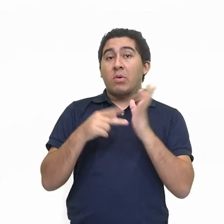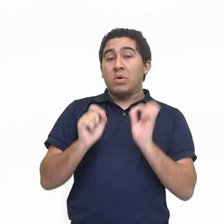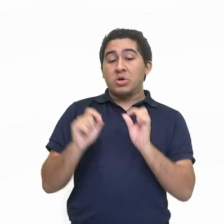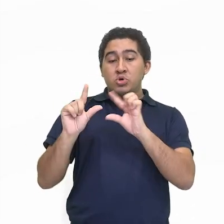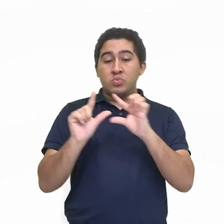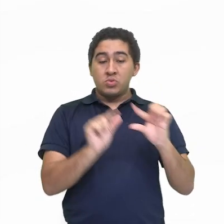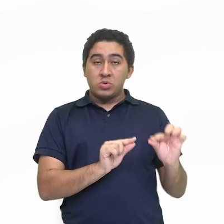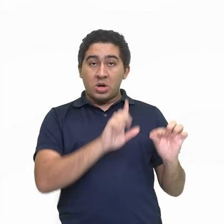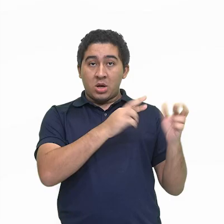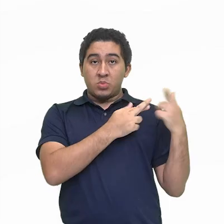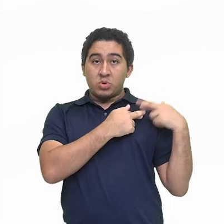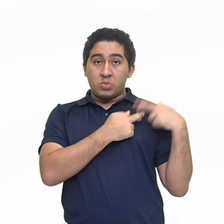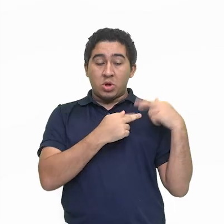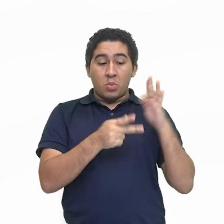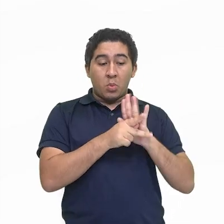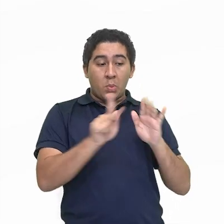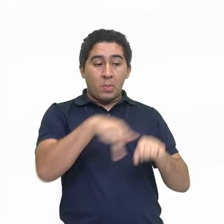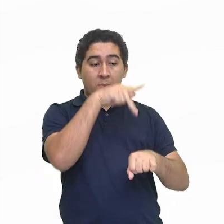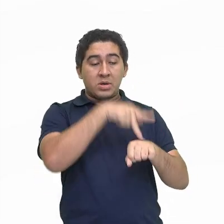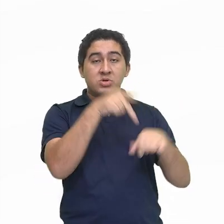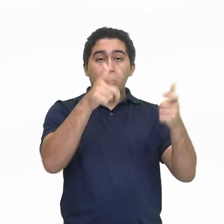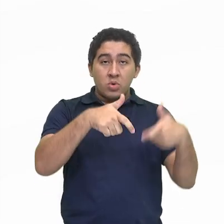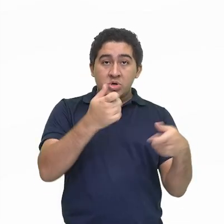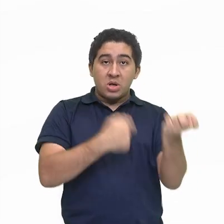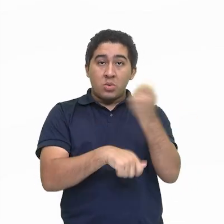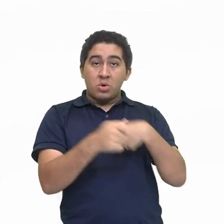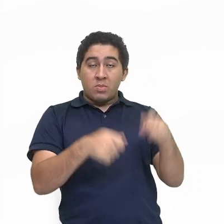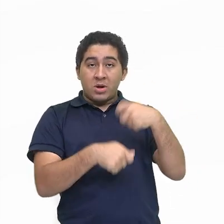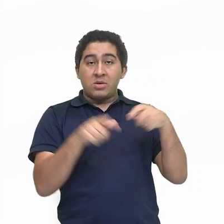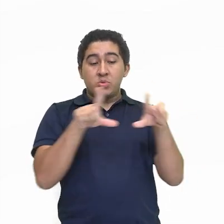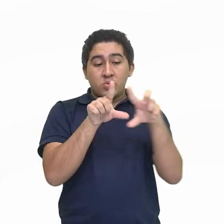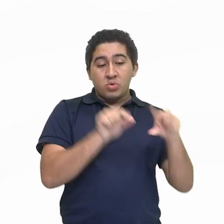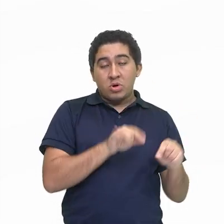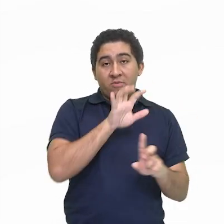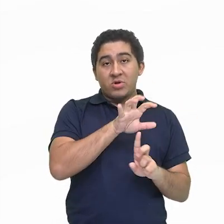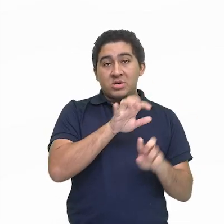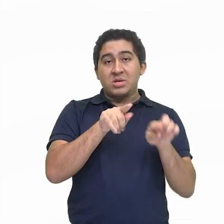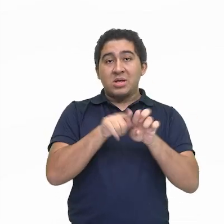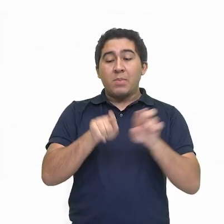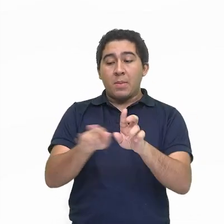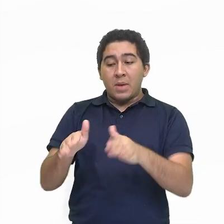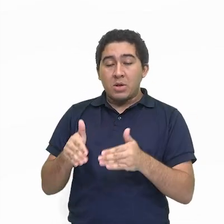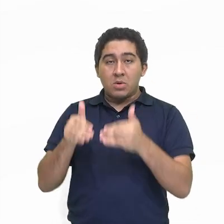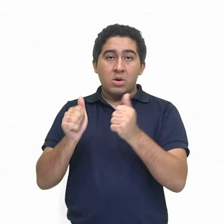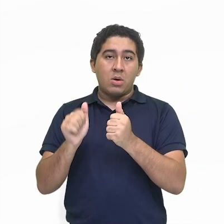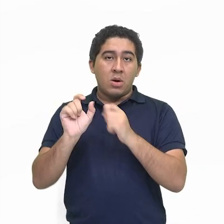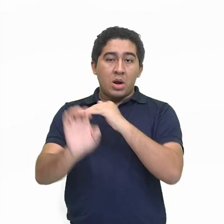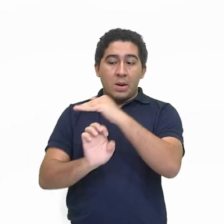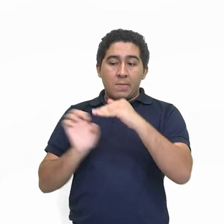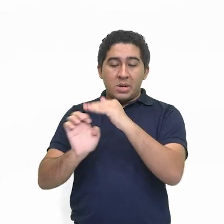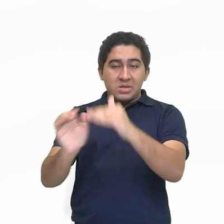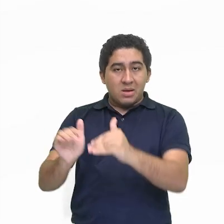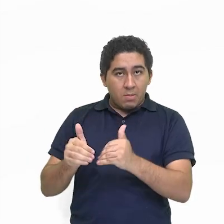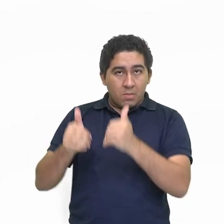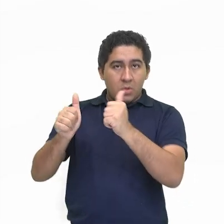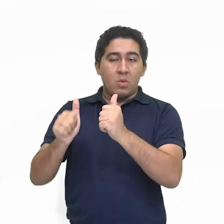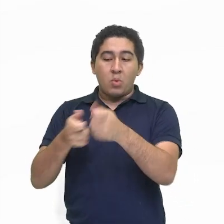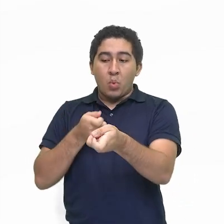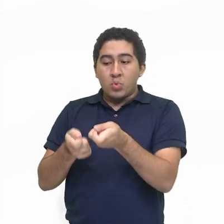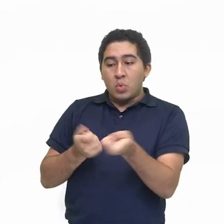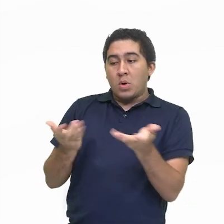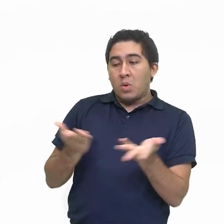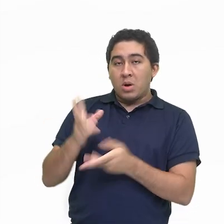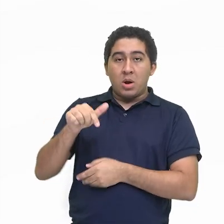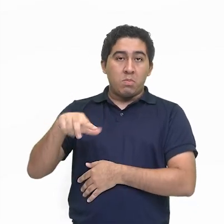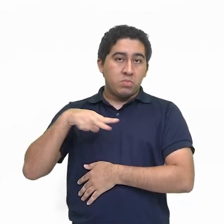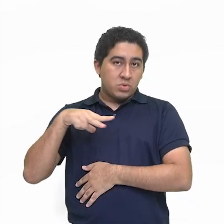do Estado, da nação, na economia e aumentar a eficiência das empresas, que agora estariam, né,